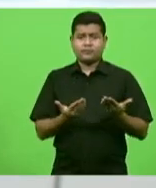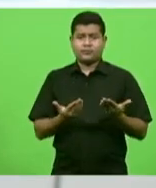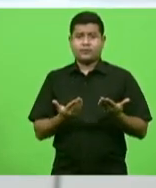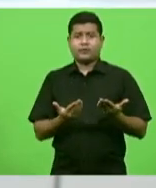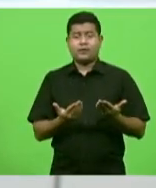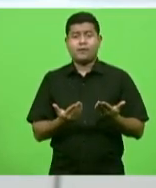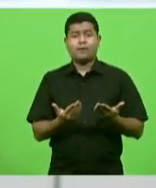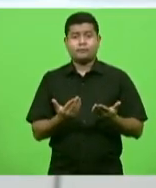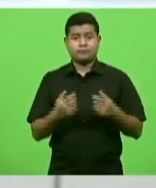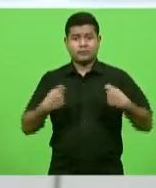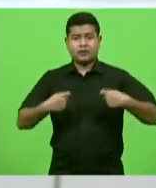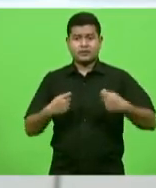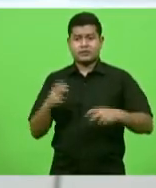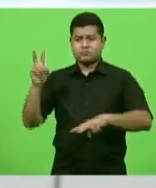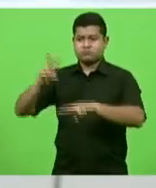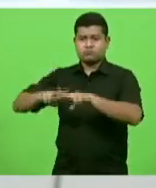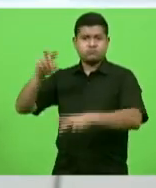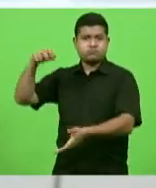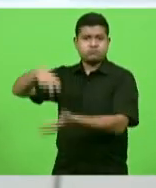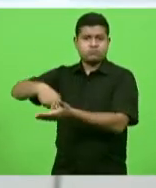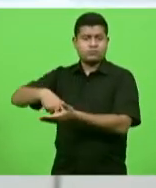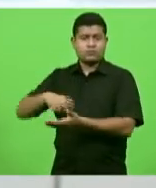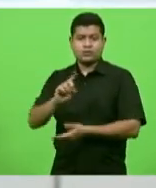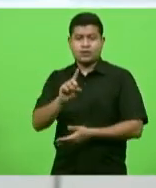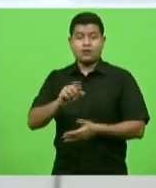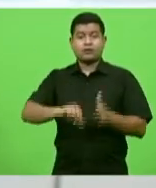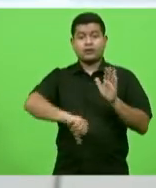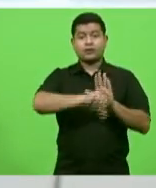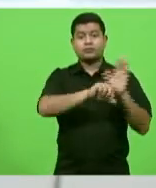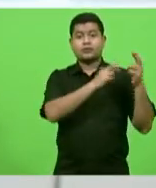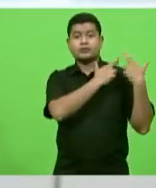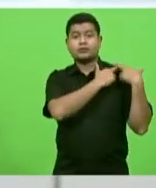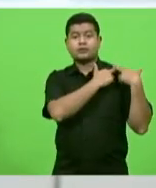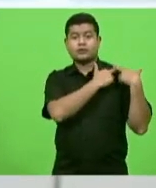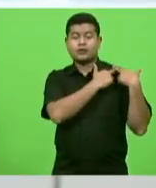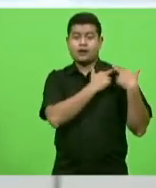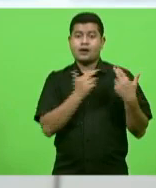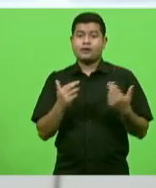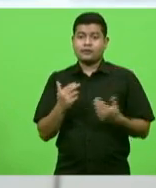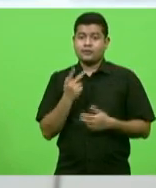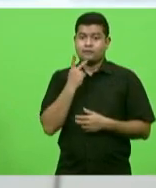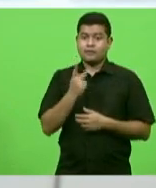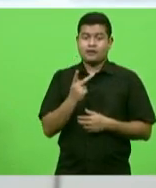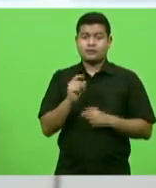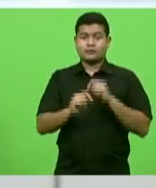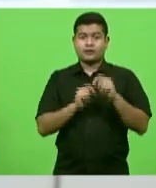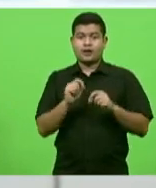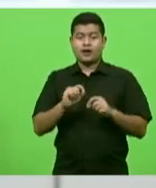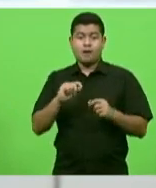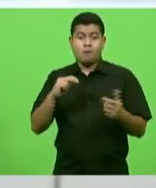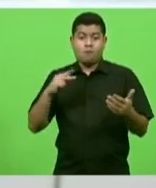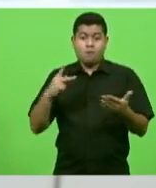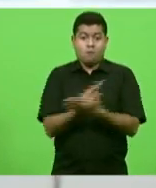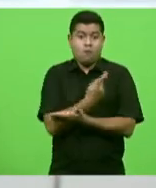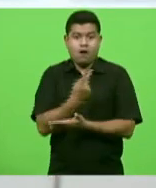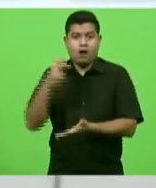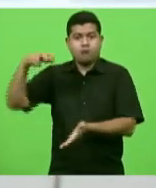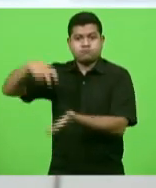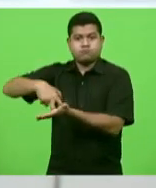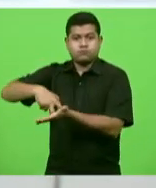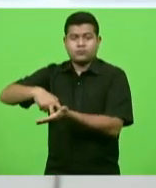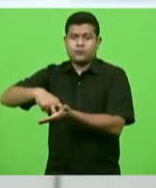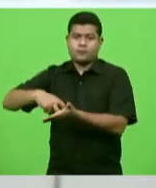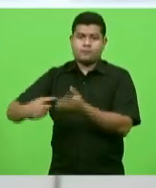penais nos crimes de responsabilidade embora assim chamado infração penal não são pois